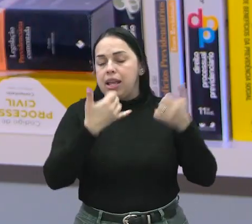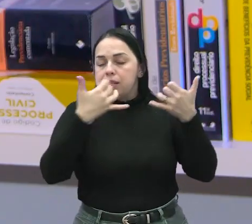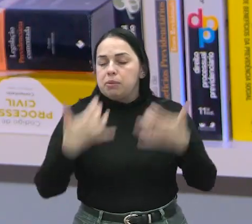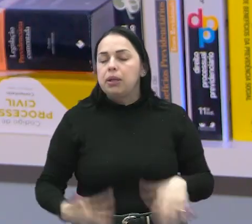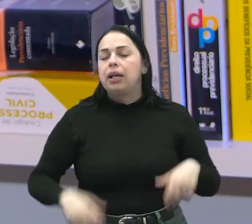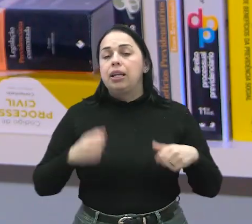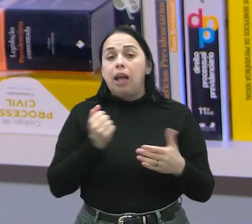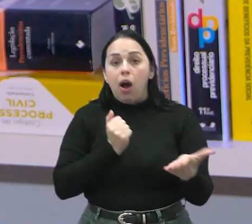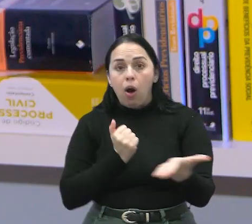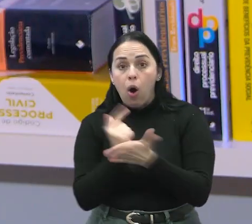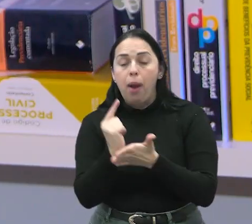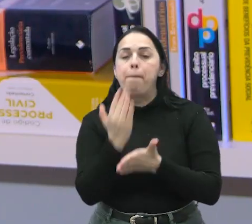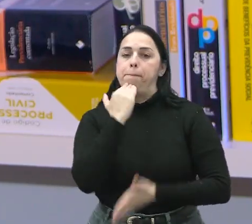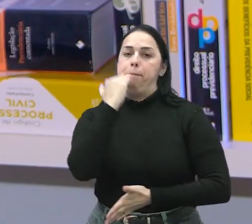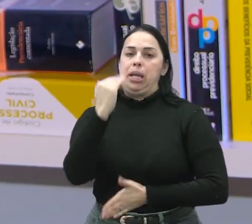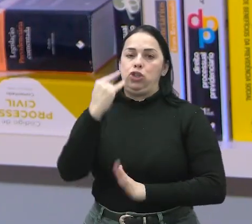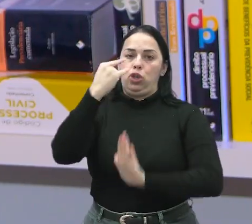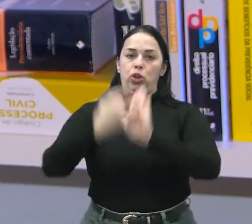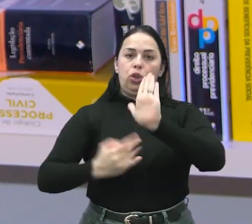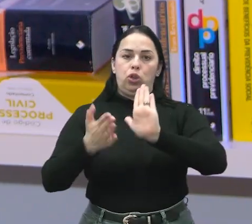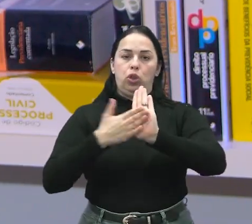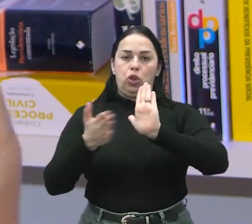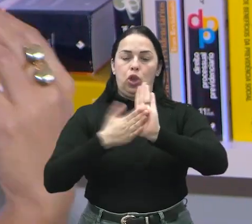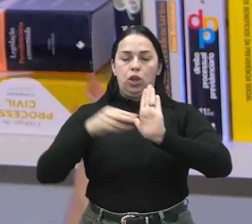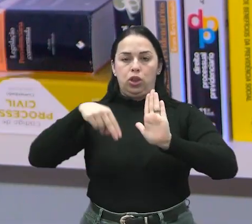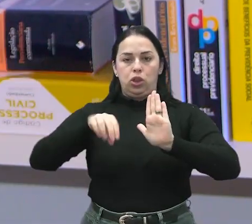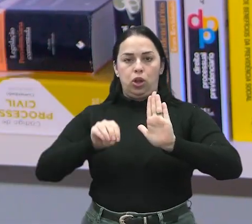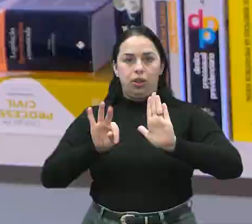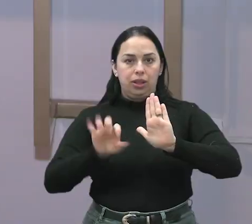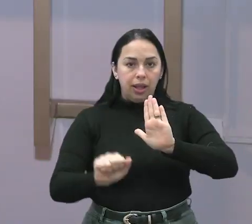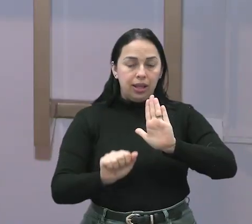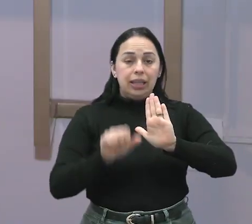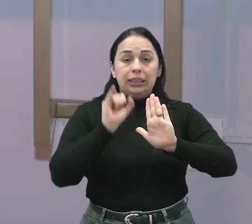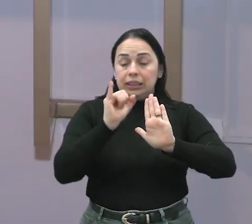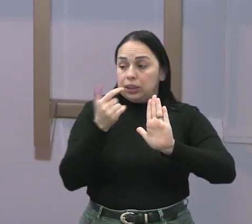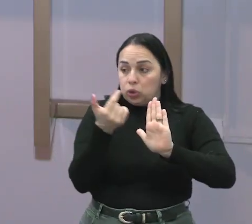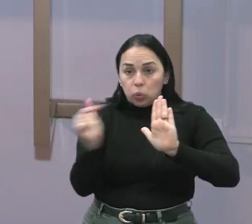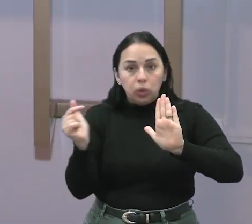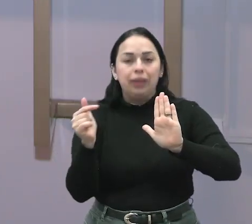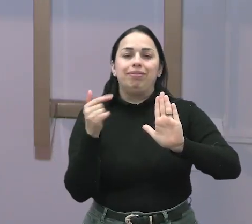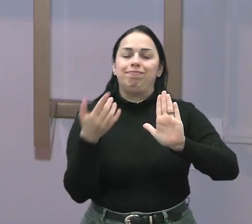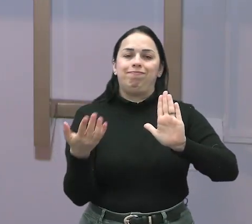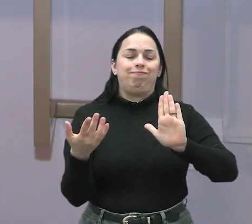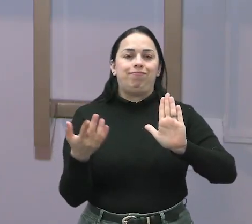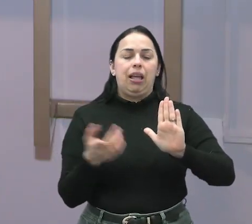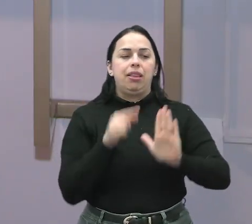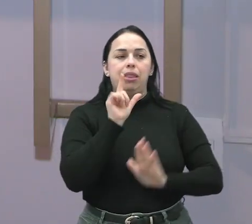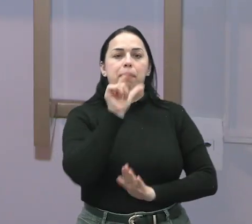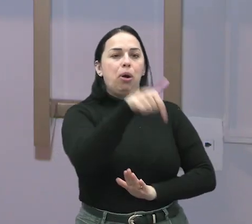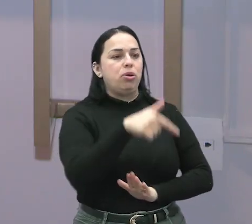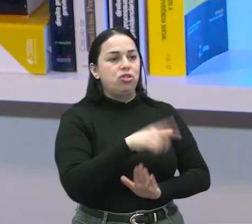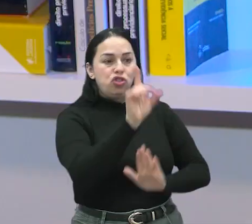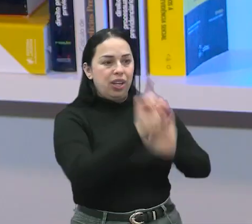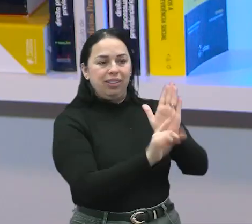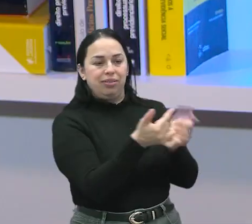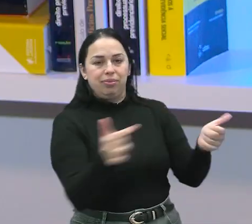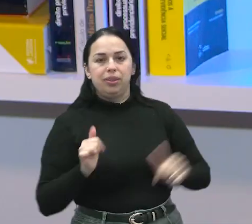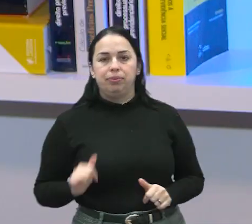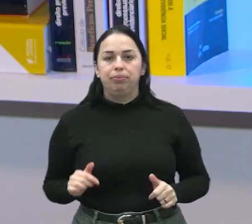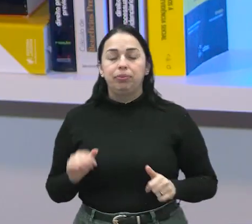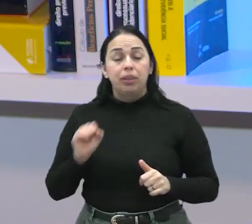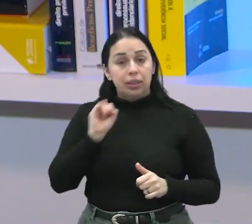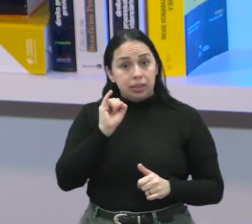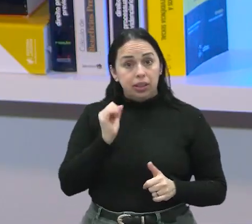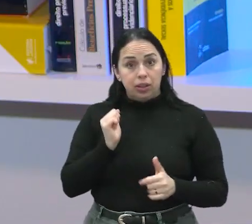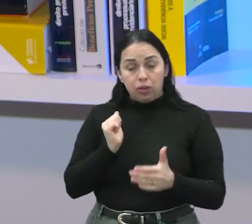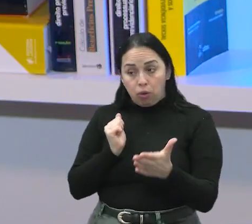ou recibo com detalhes do aparelho. Sem isso, fica difícil garantir os direitos. Sempre que você